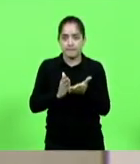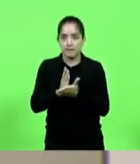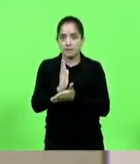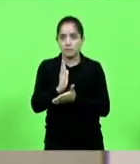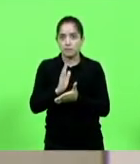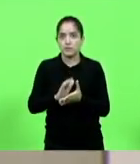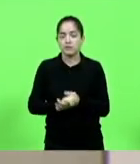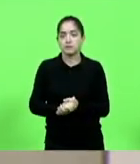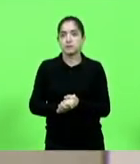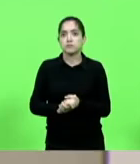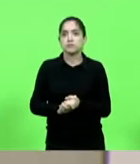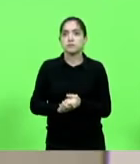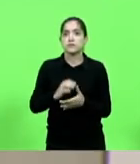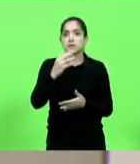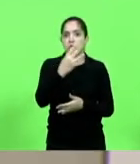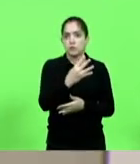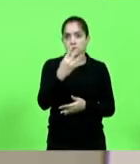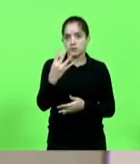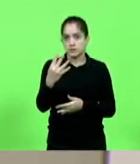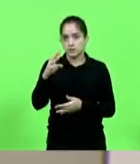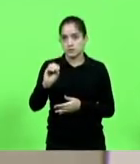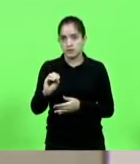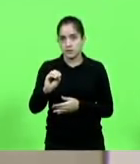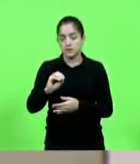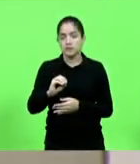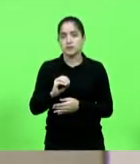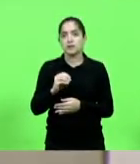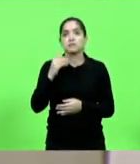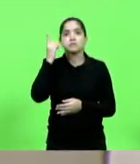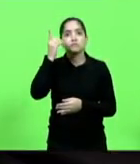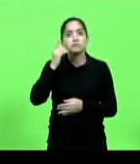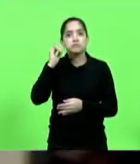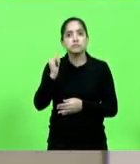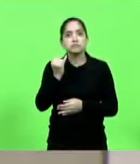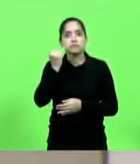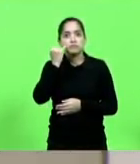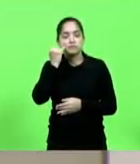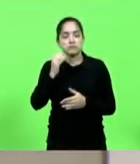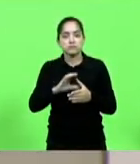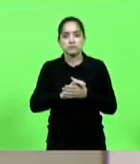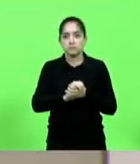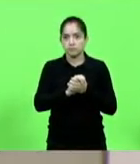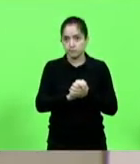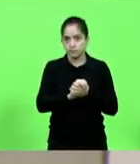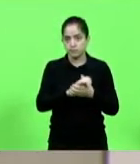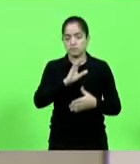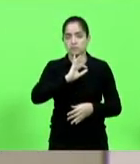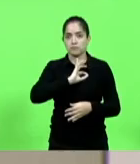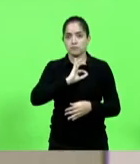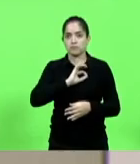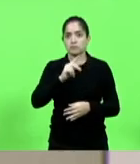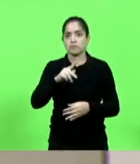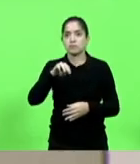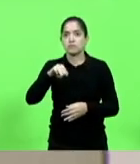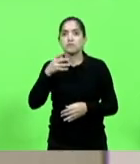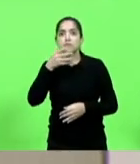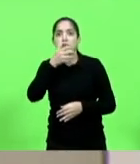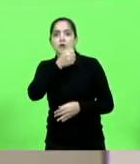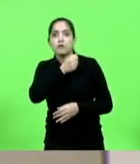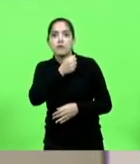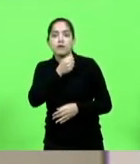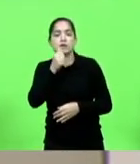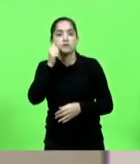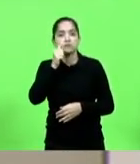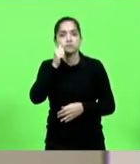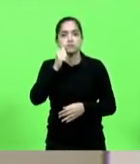por unanimidade. Moção 440, autor deputado Gessé Lopes, cumprimentando os policiais militares de Isara, que salvaram a vida de uma mulher que tentava pular